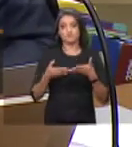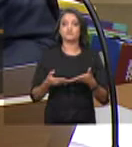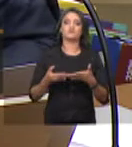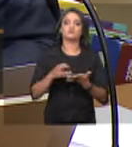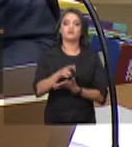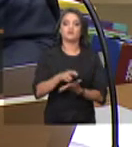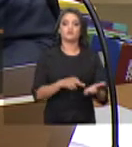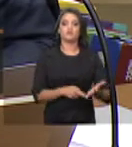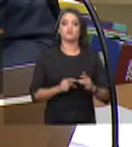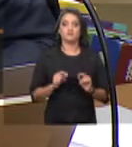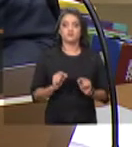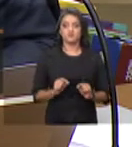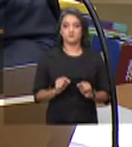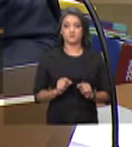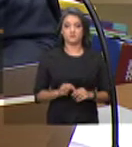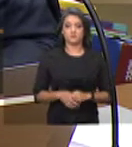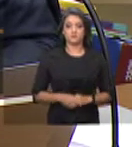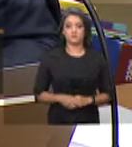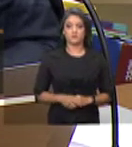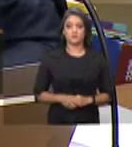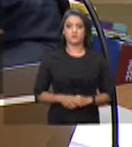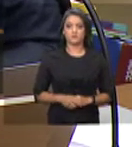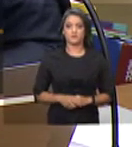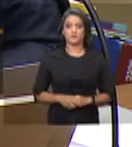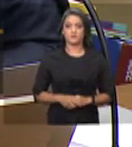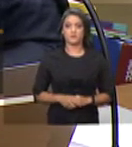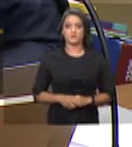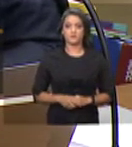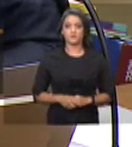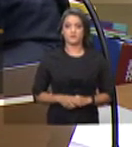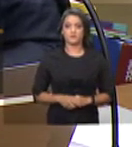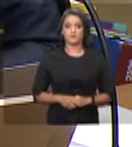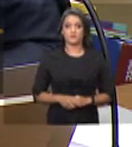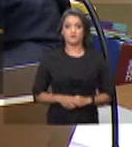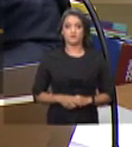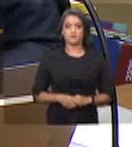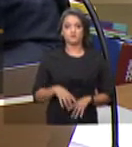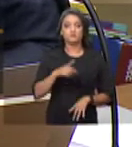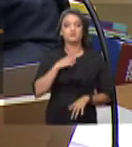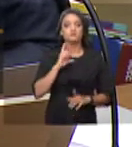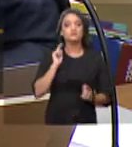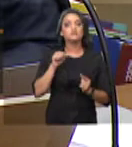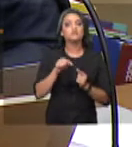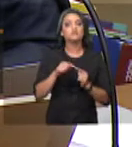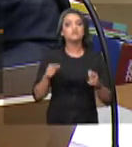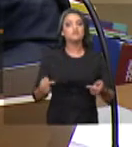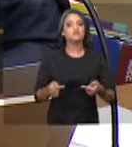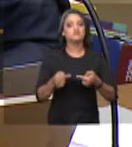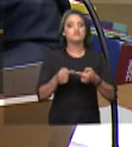de que há uma convergência de objetos